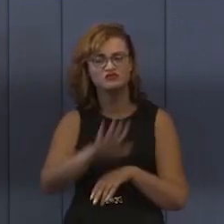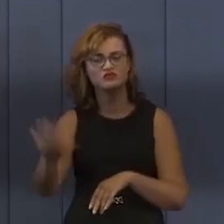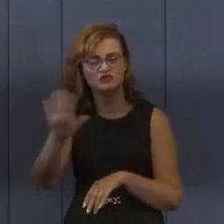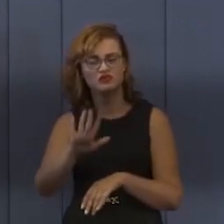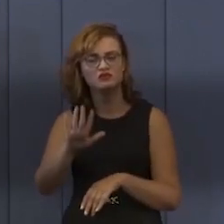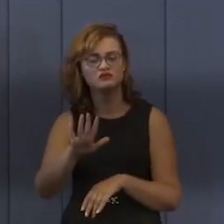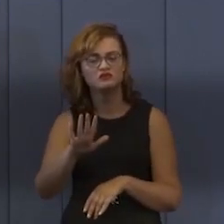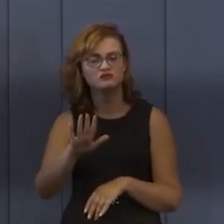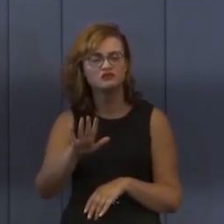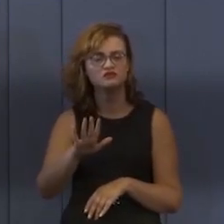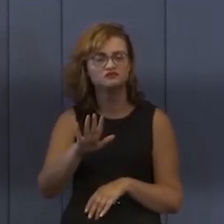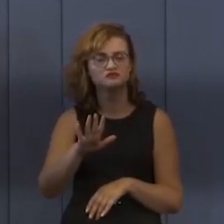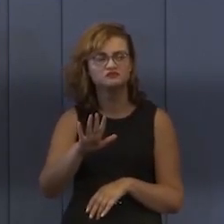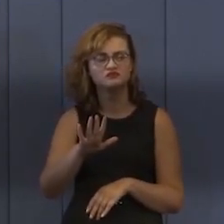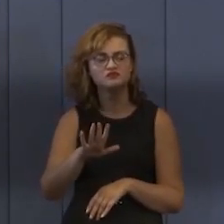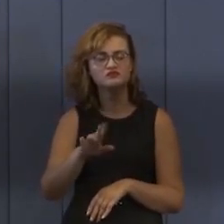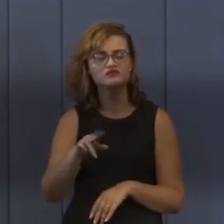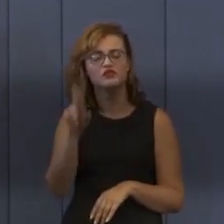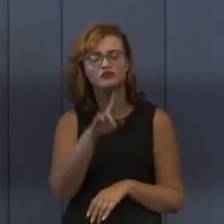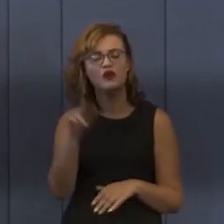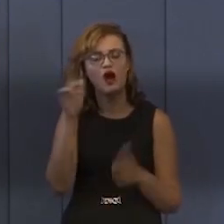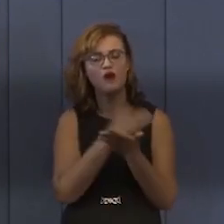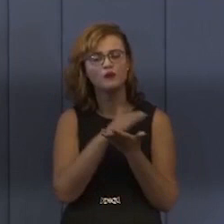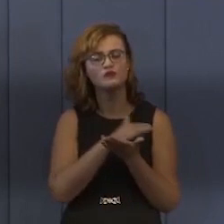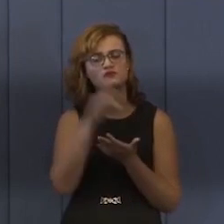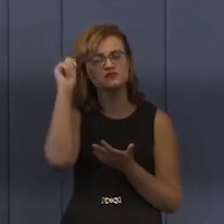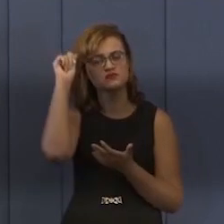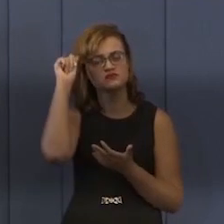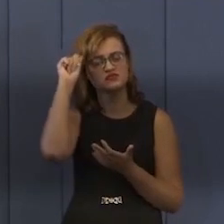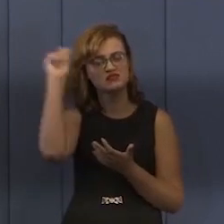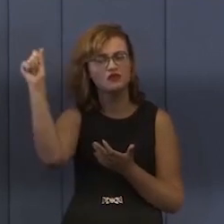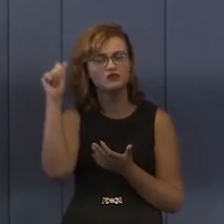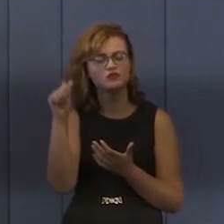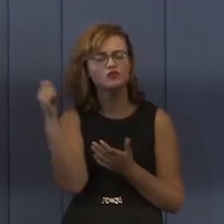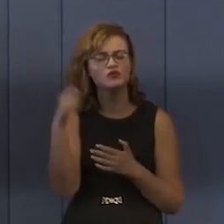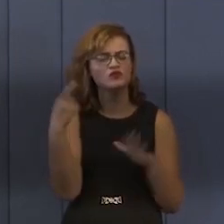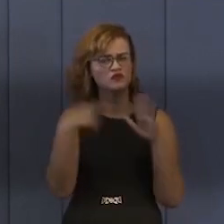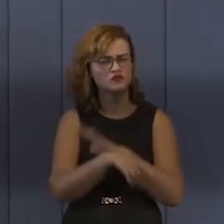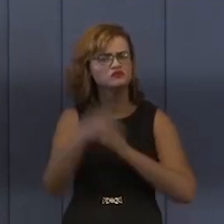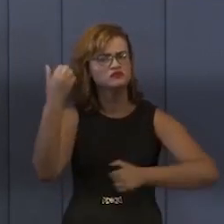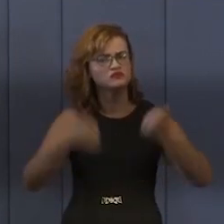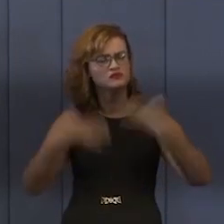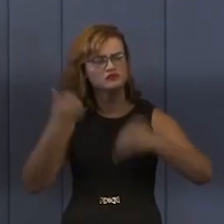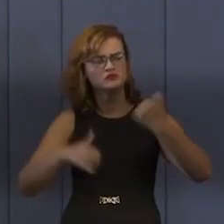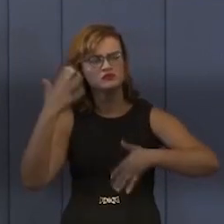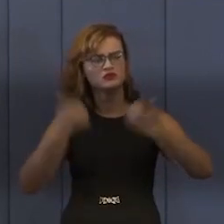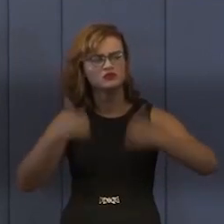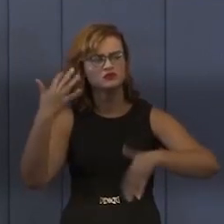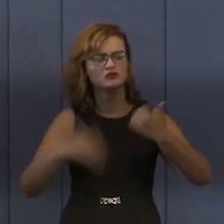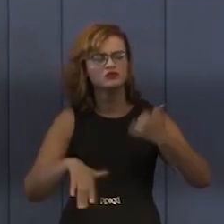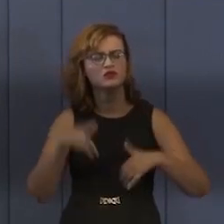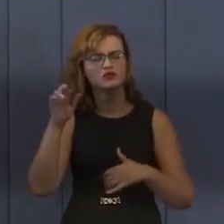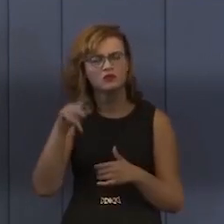esse conceito de nacionalismo, que inclusive é usado por um dos autores que é